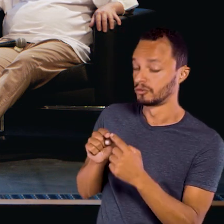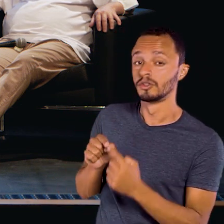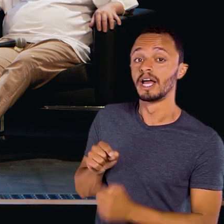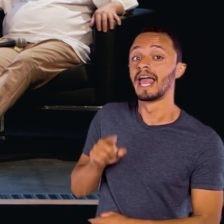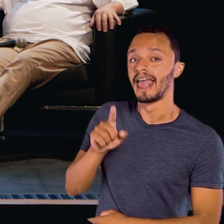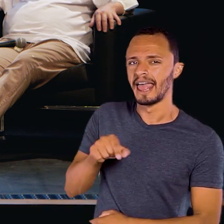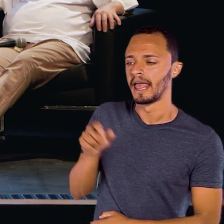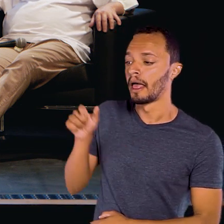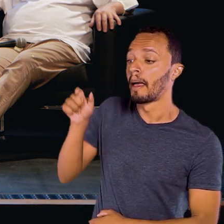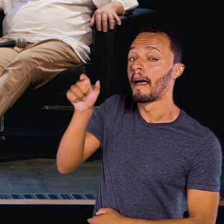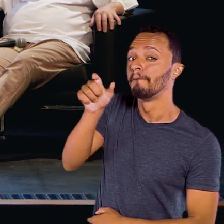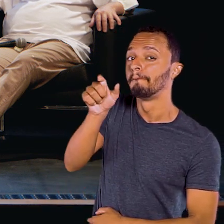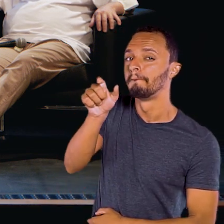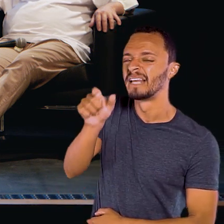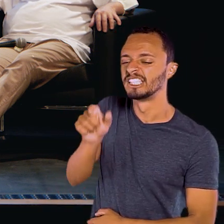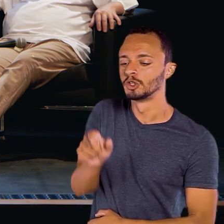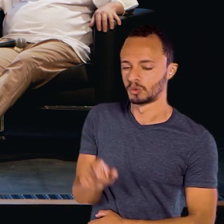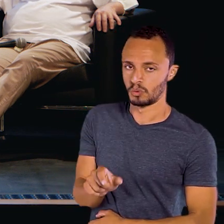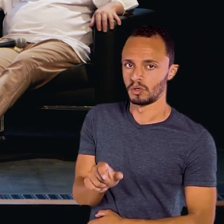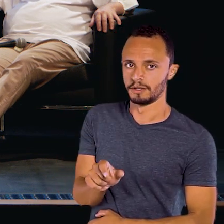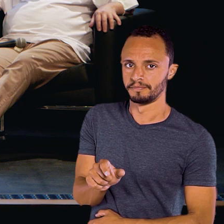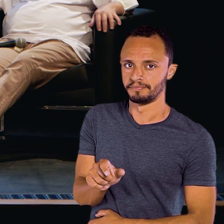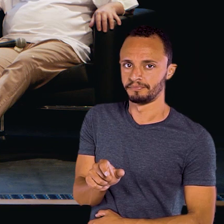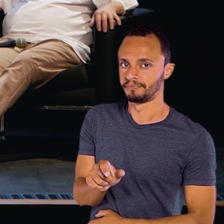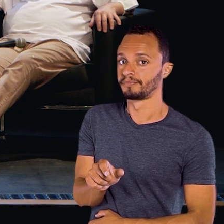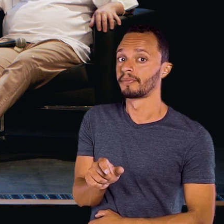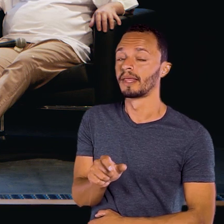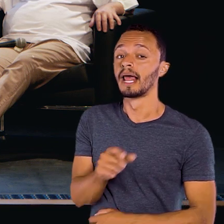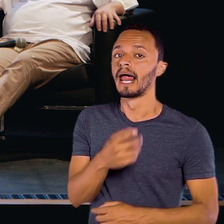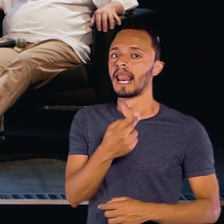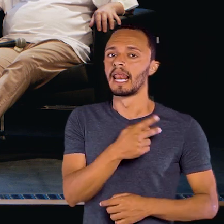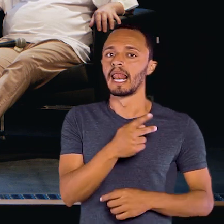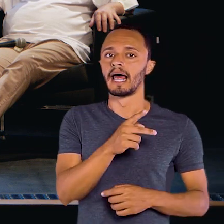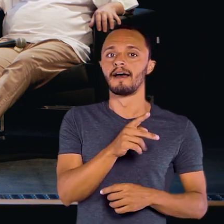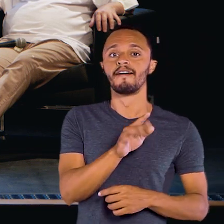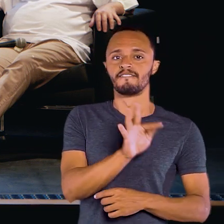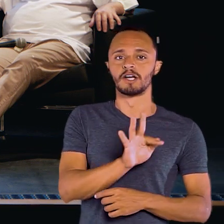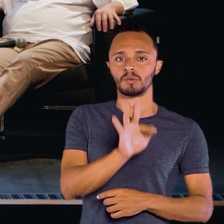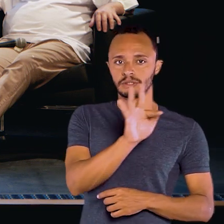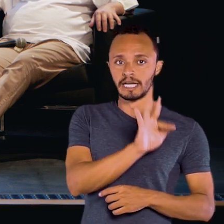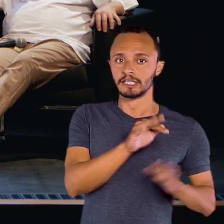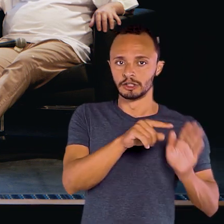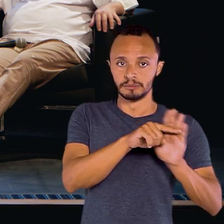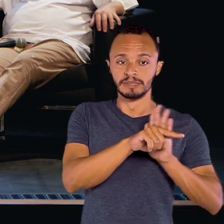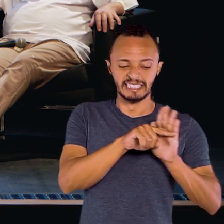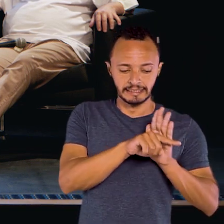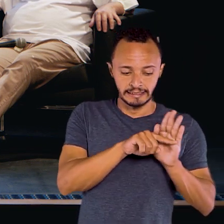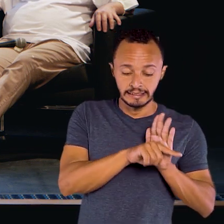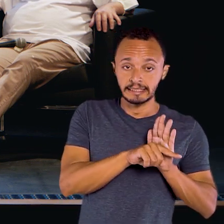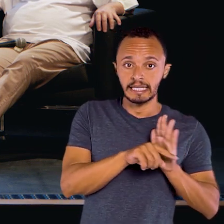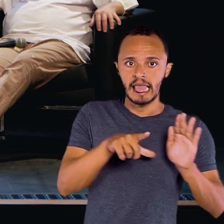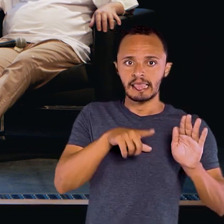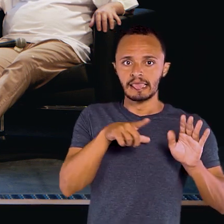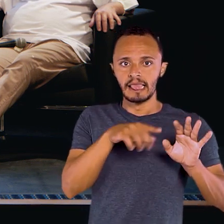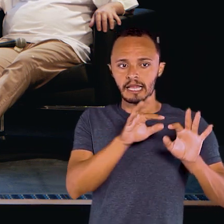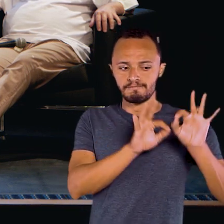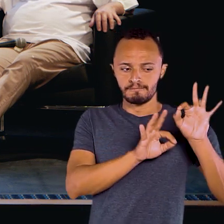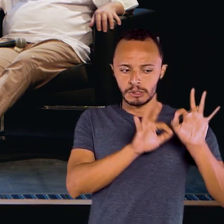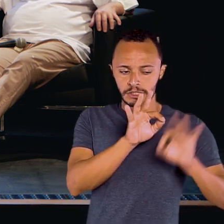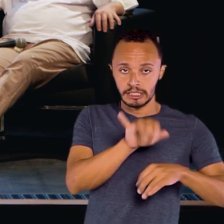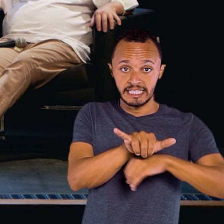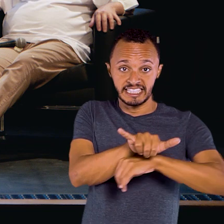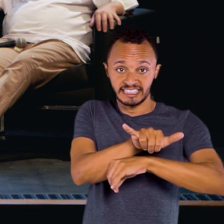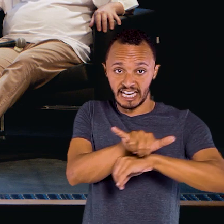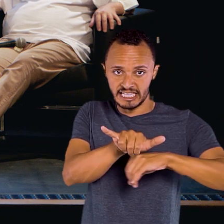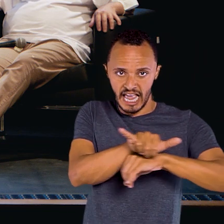acadêmica, ela tem as suas fórmulas, né? Ela tem as suas limitações, ela tem o seu alcance, assim como o